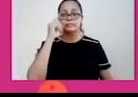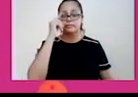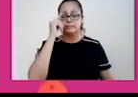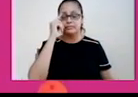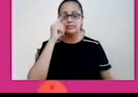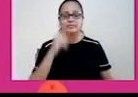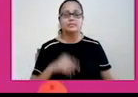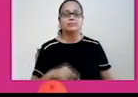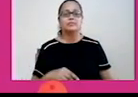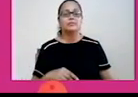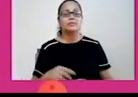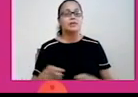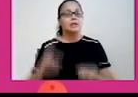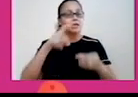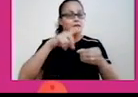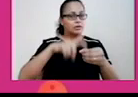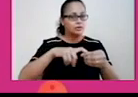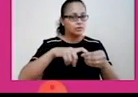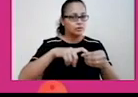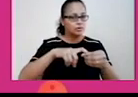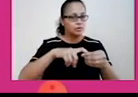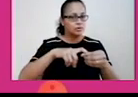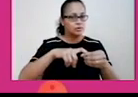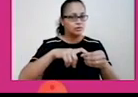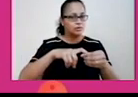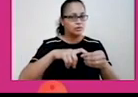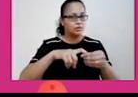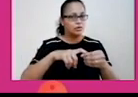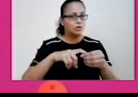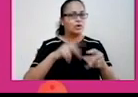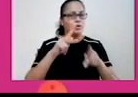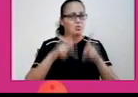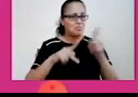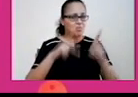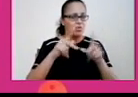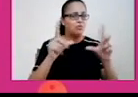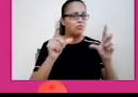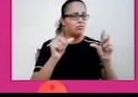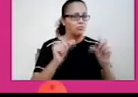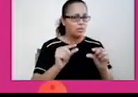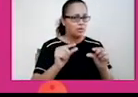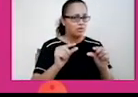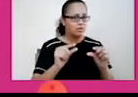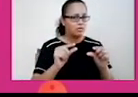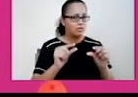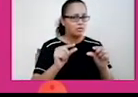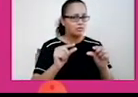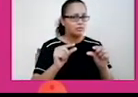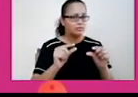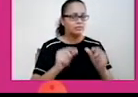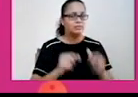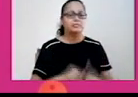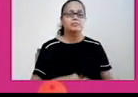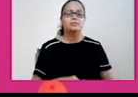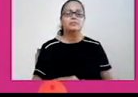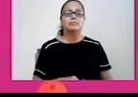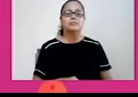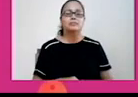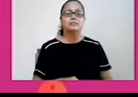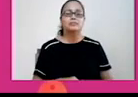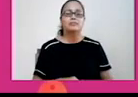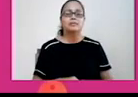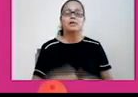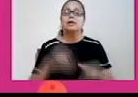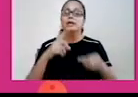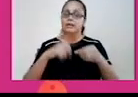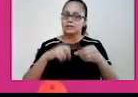Com direção ao interior, a gente vê uma densidade demográfica menor, né? Menos ocupação, menos população vivendo nessas áreas. E aqui nós temos as cidades